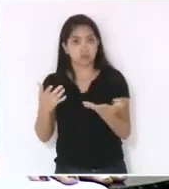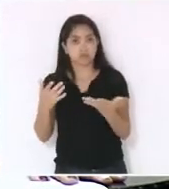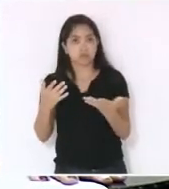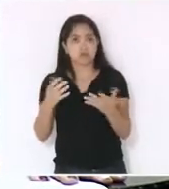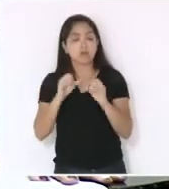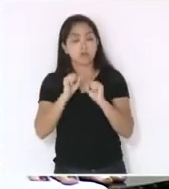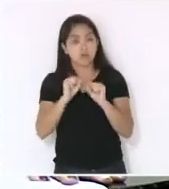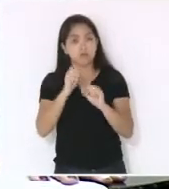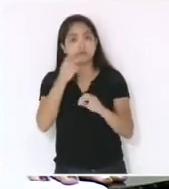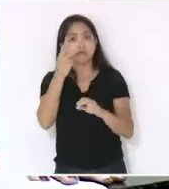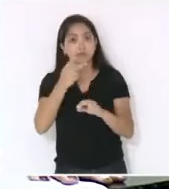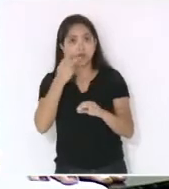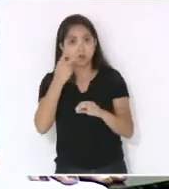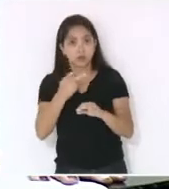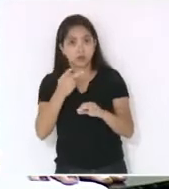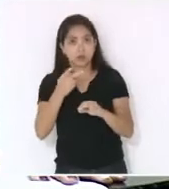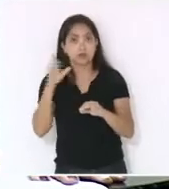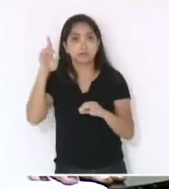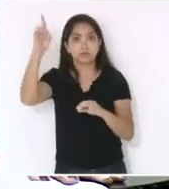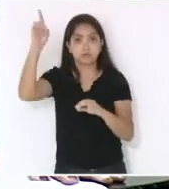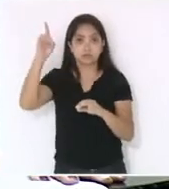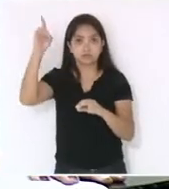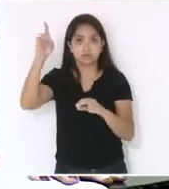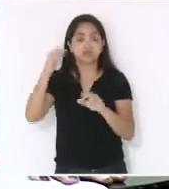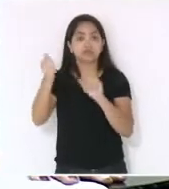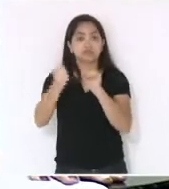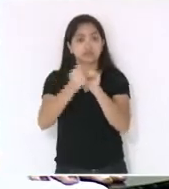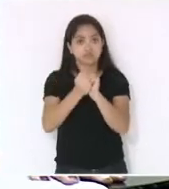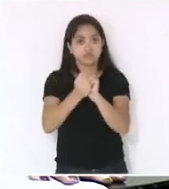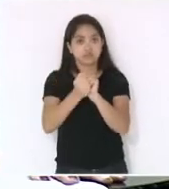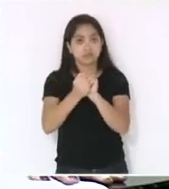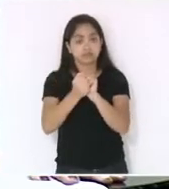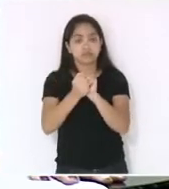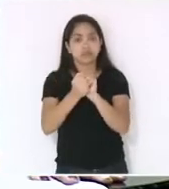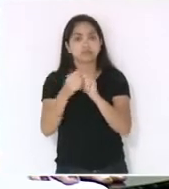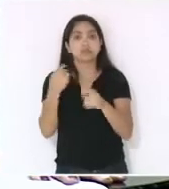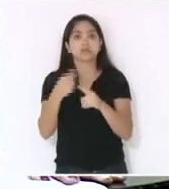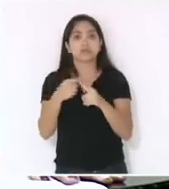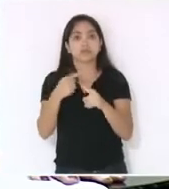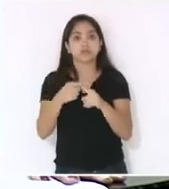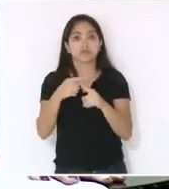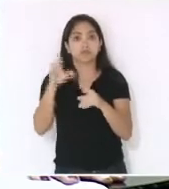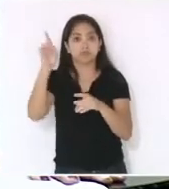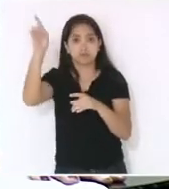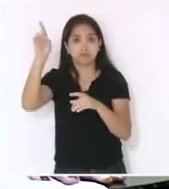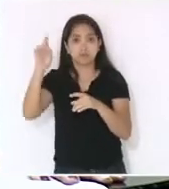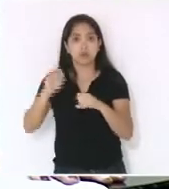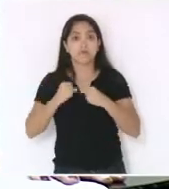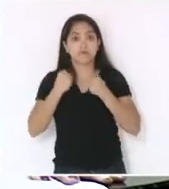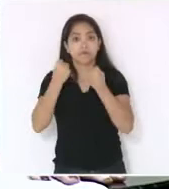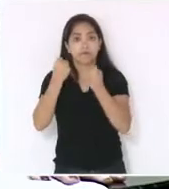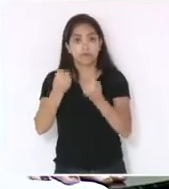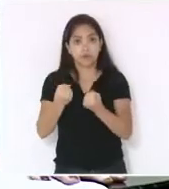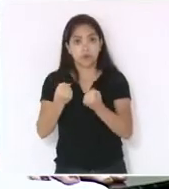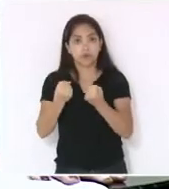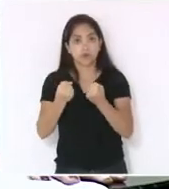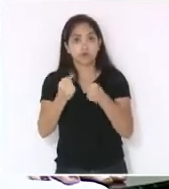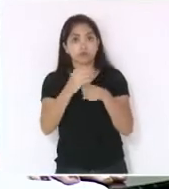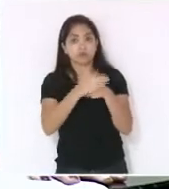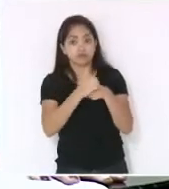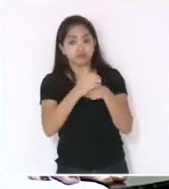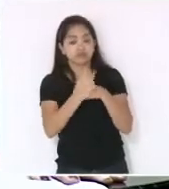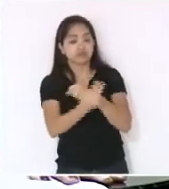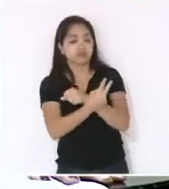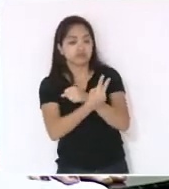toda certeza que Deus está com nós, porque é Deus que nos dá força e consolo.